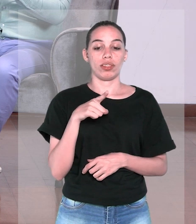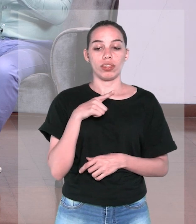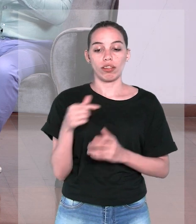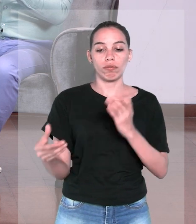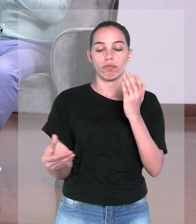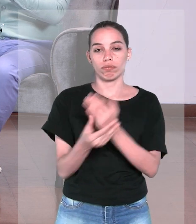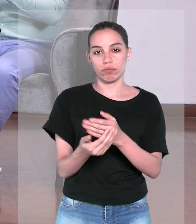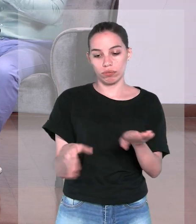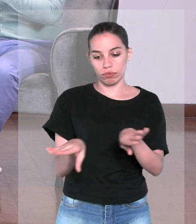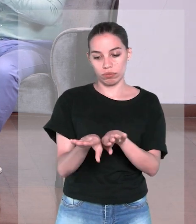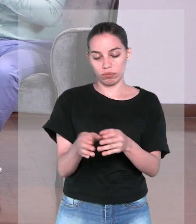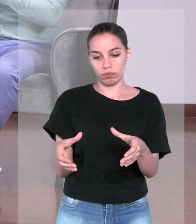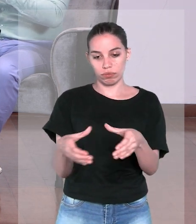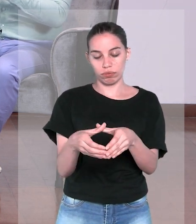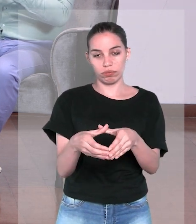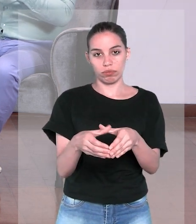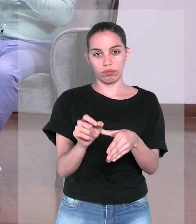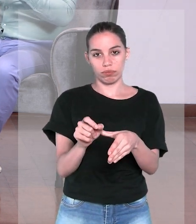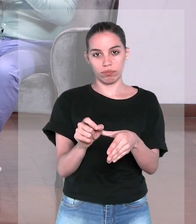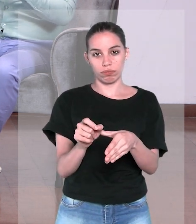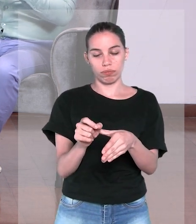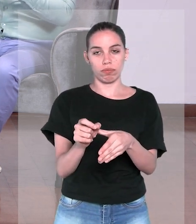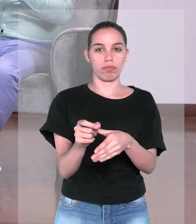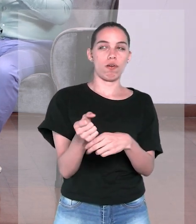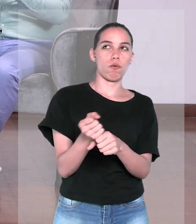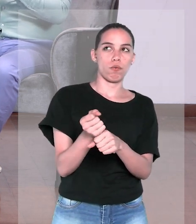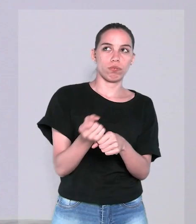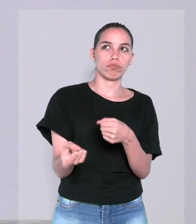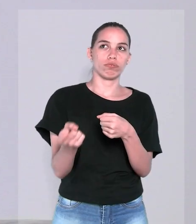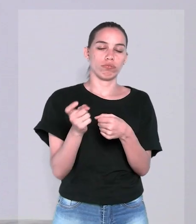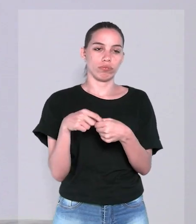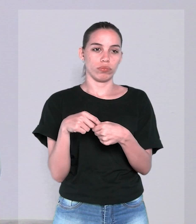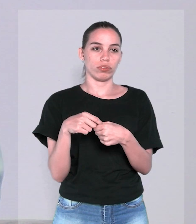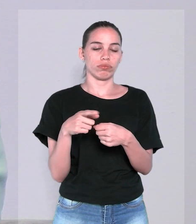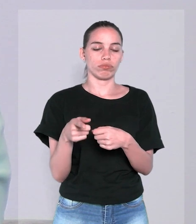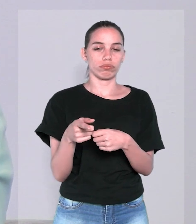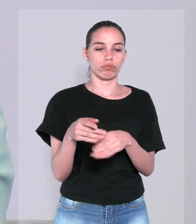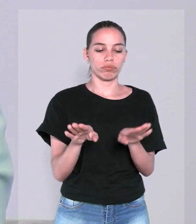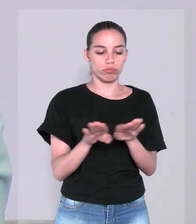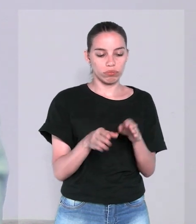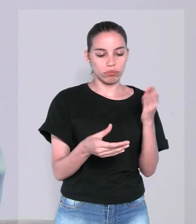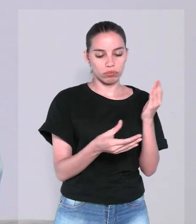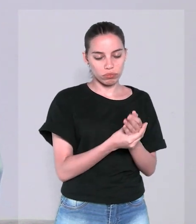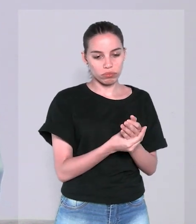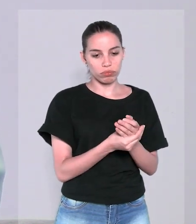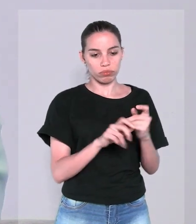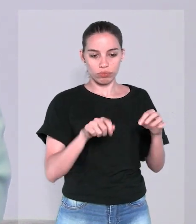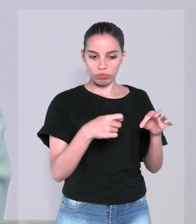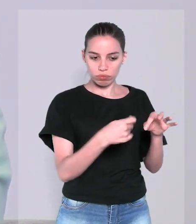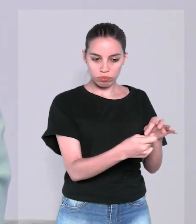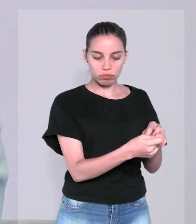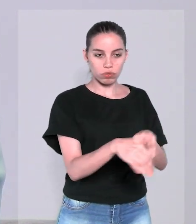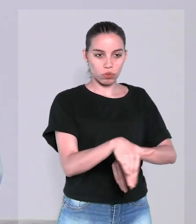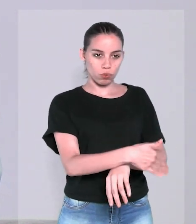Volta, ou A Costureira da Rua 15. Toda a minha literatura, de alguma maneira, ela traz o que